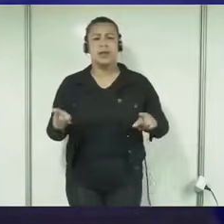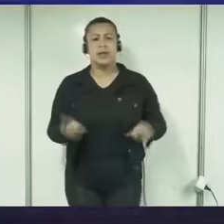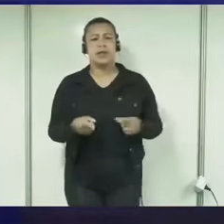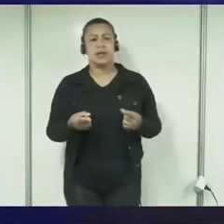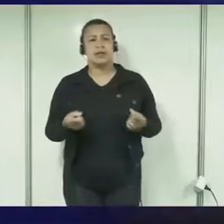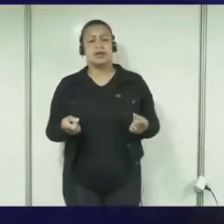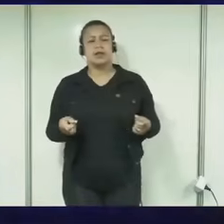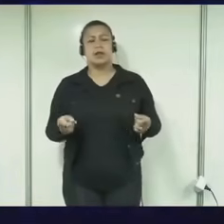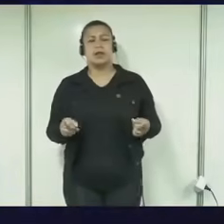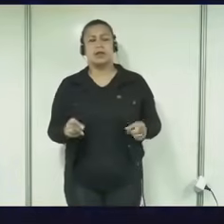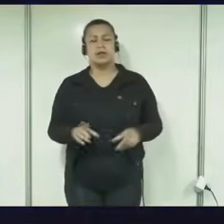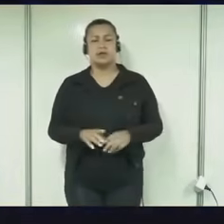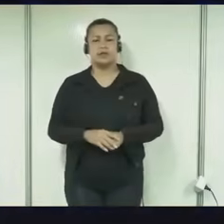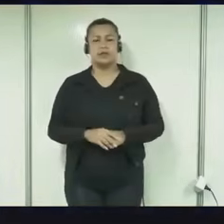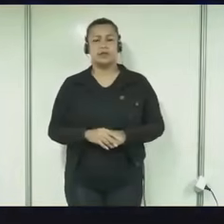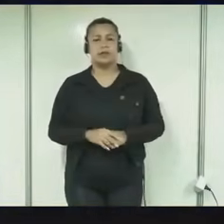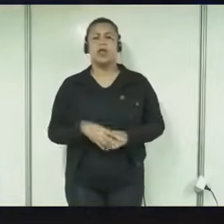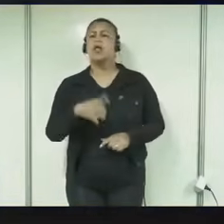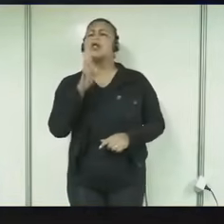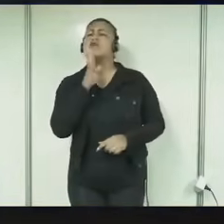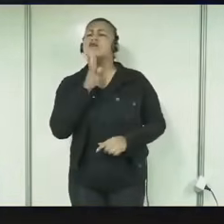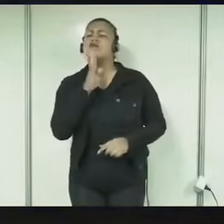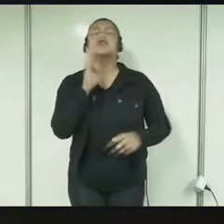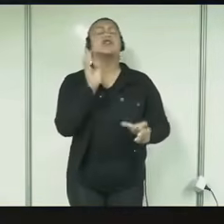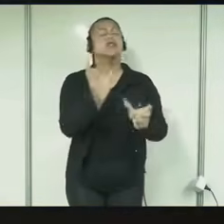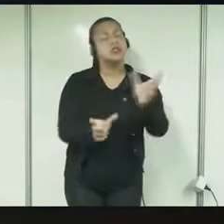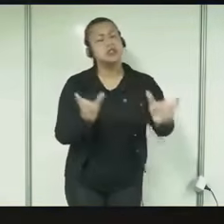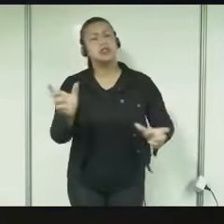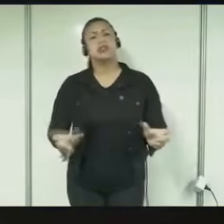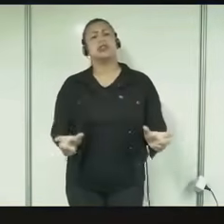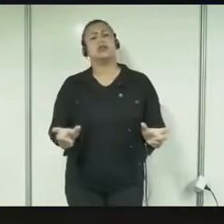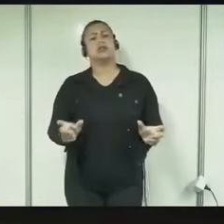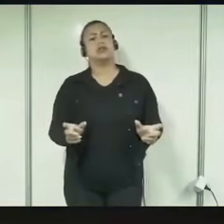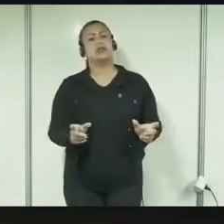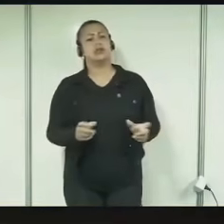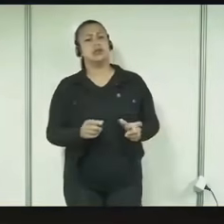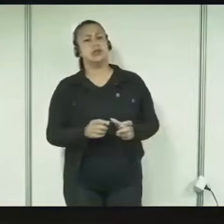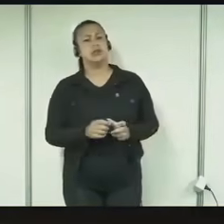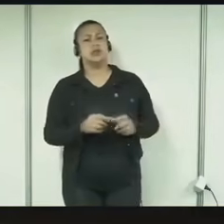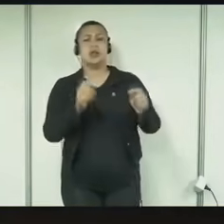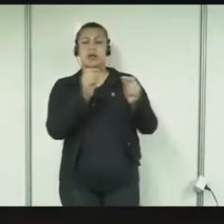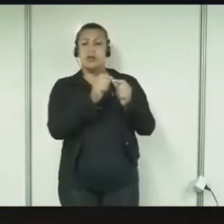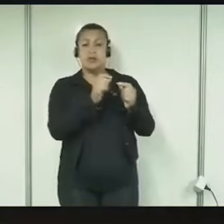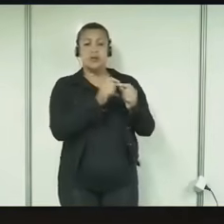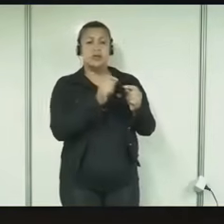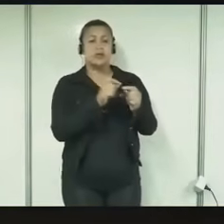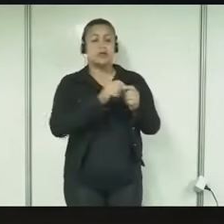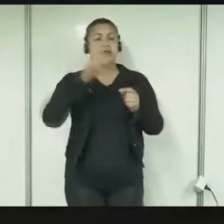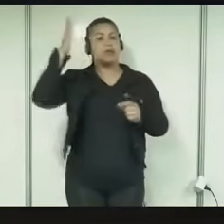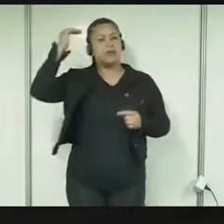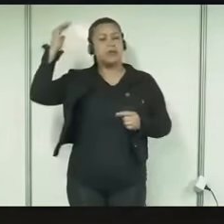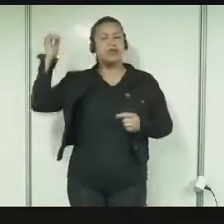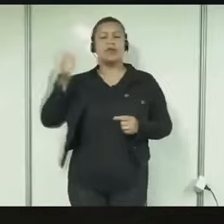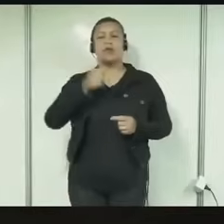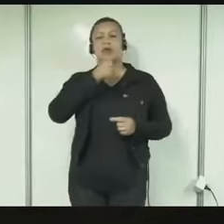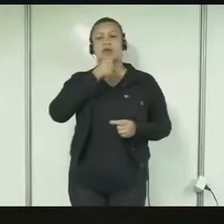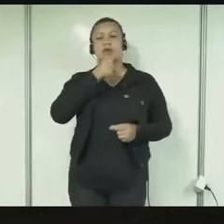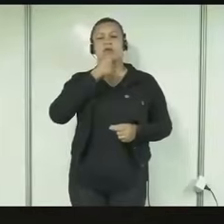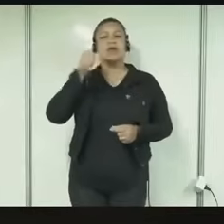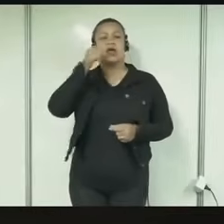conhecem, porque ela foi gravada pela Marília Mendonça e de Paulo e Paulino.